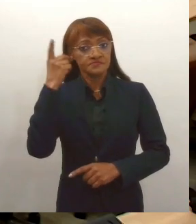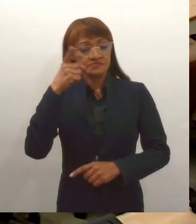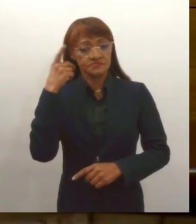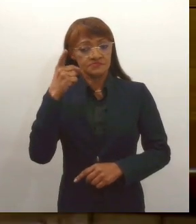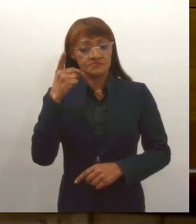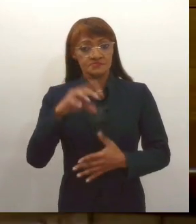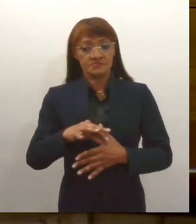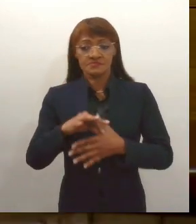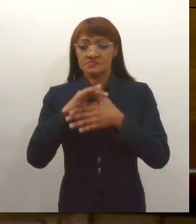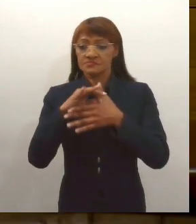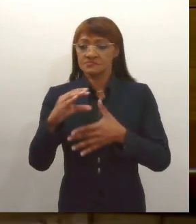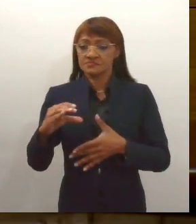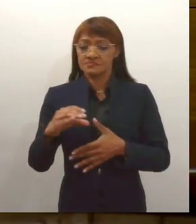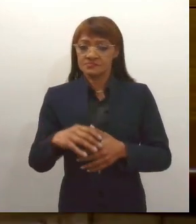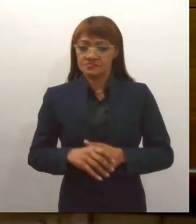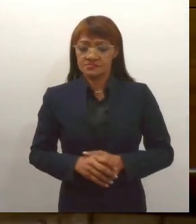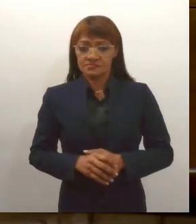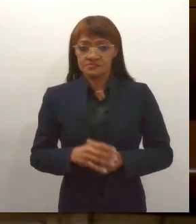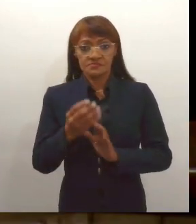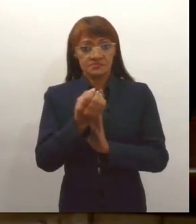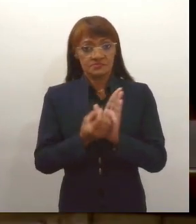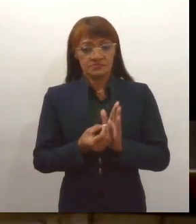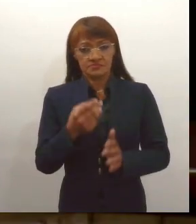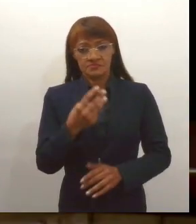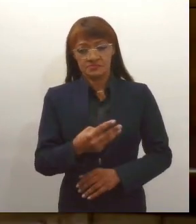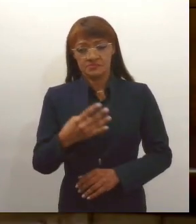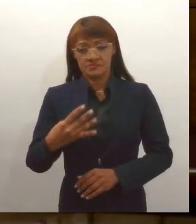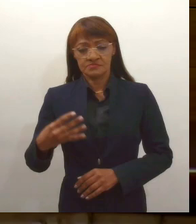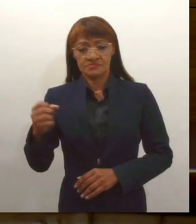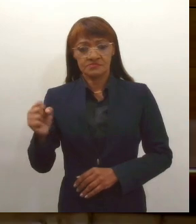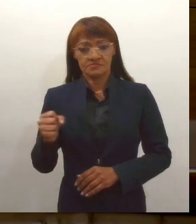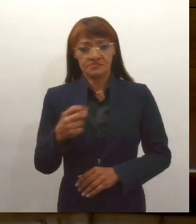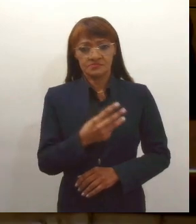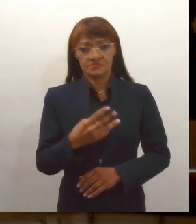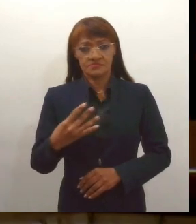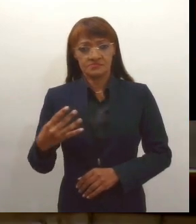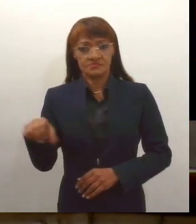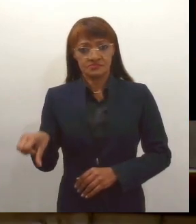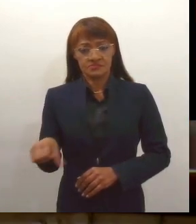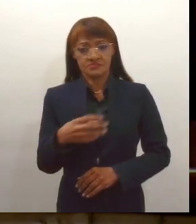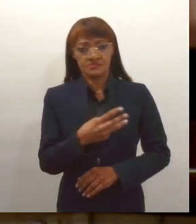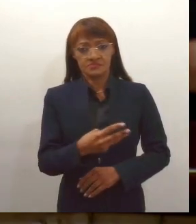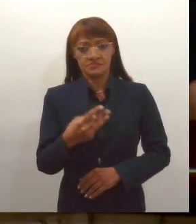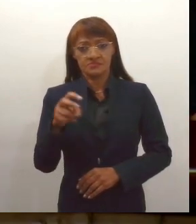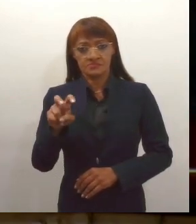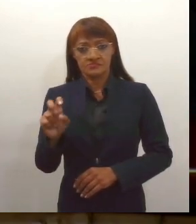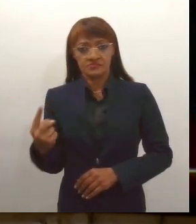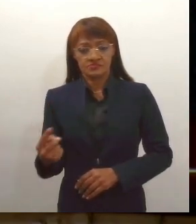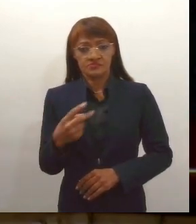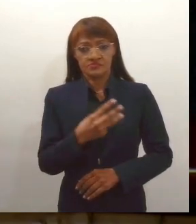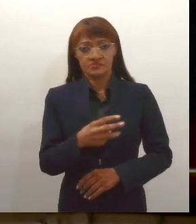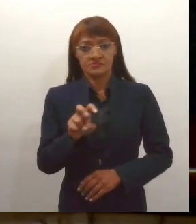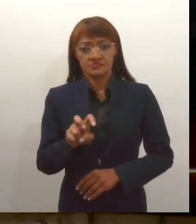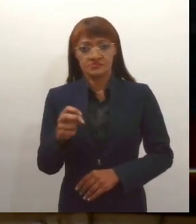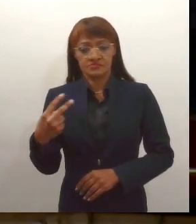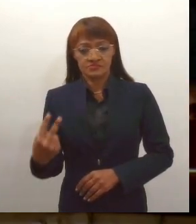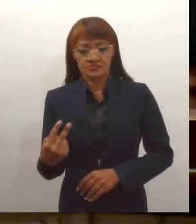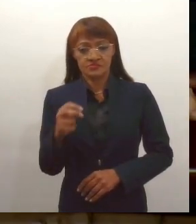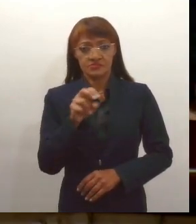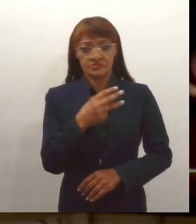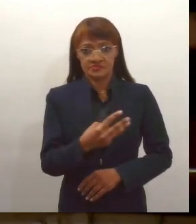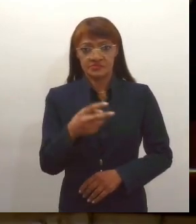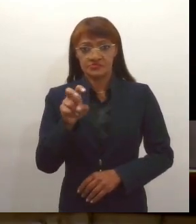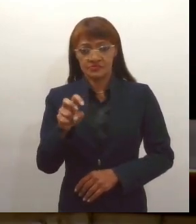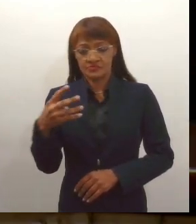número 348 349 351 352 e 354 de 2024 da